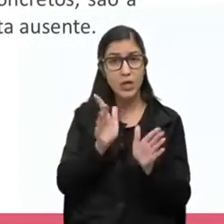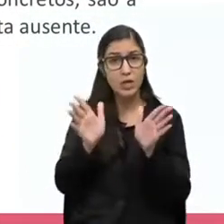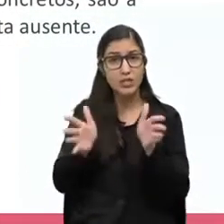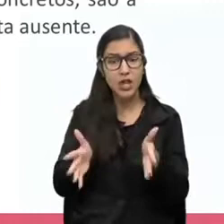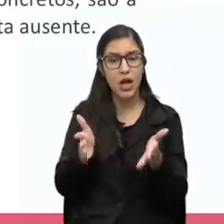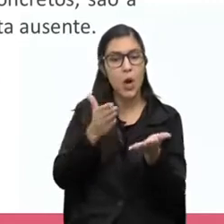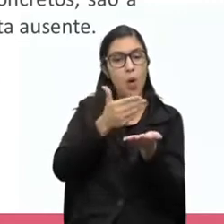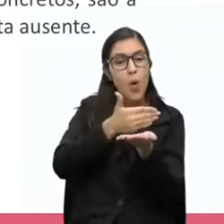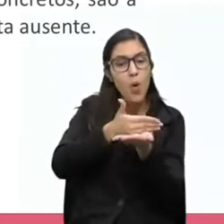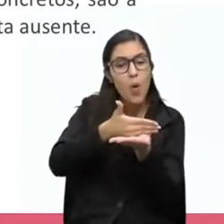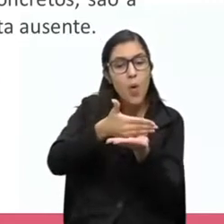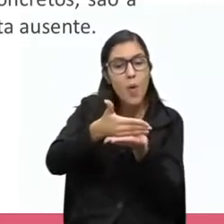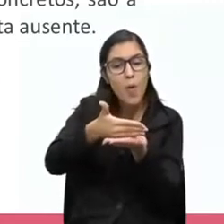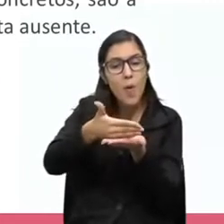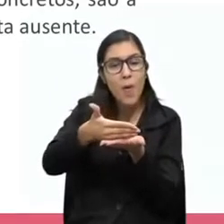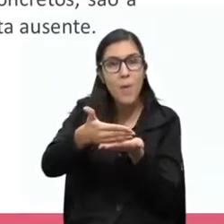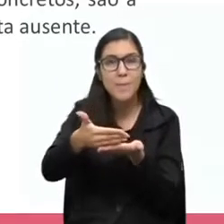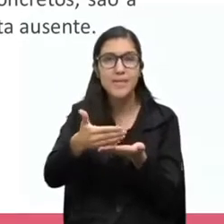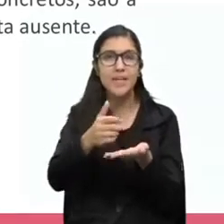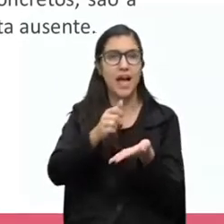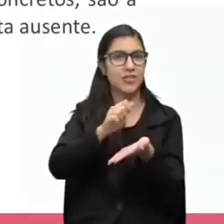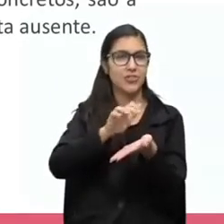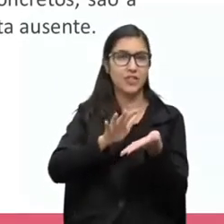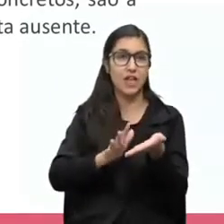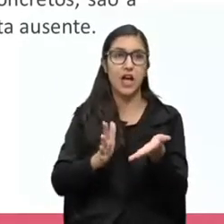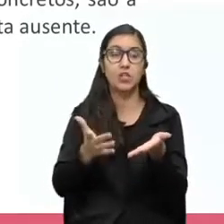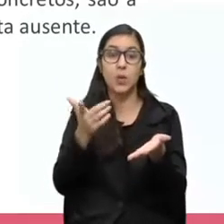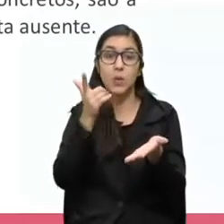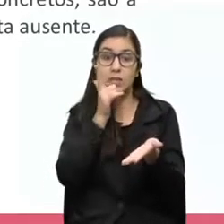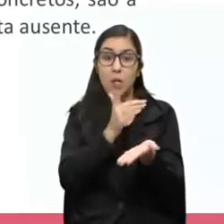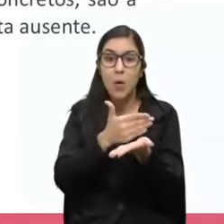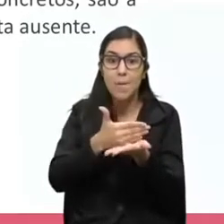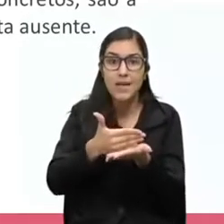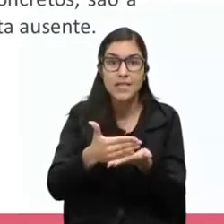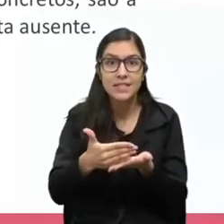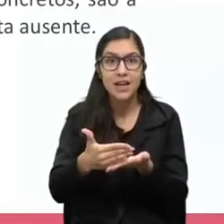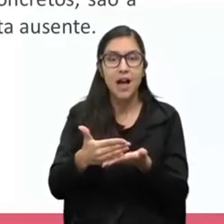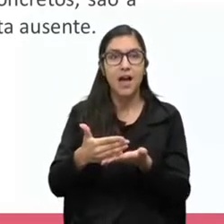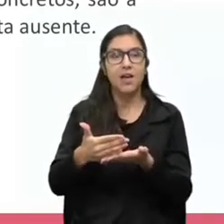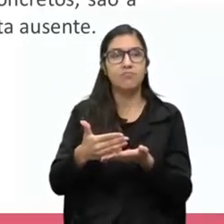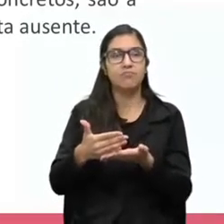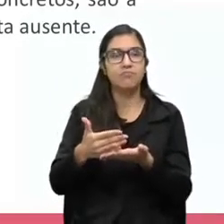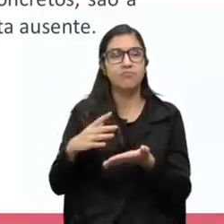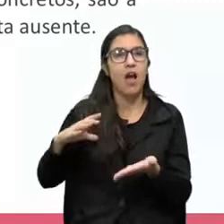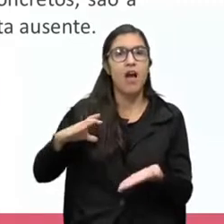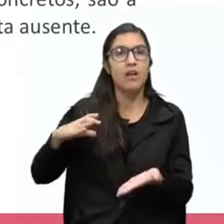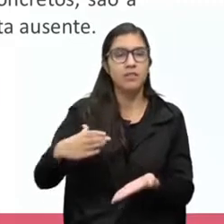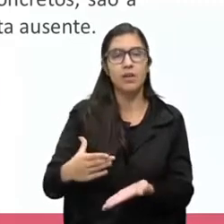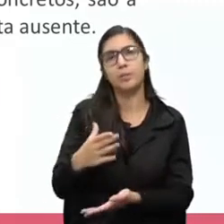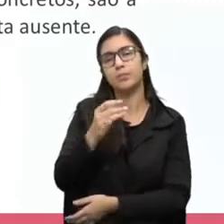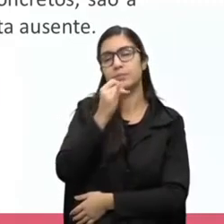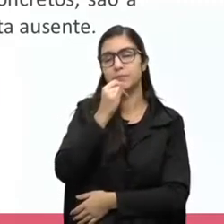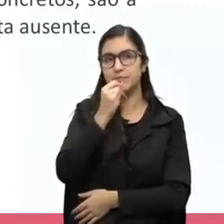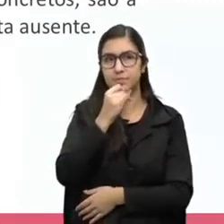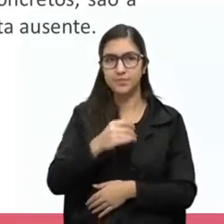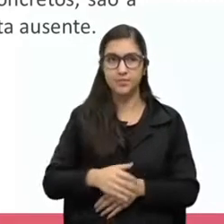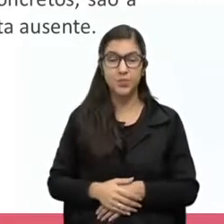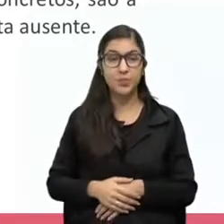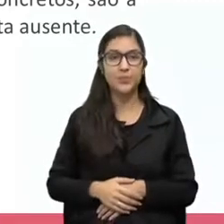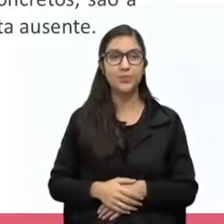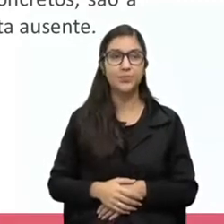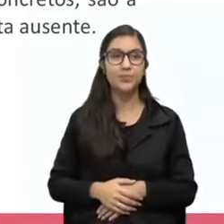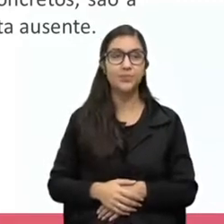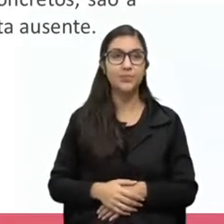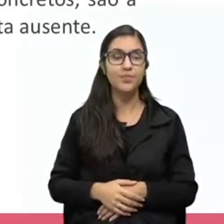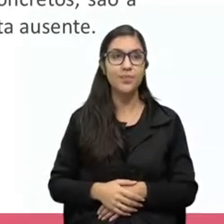de iniciar uma atividade. Então, de que forma? Um exemplo por exemplo, que eu coloco